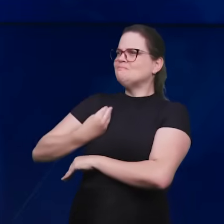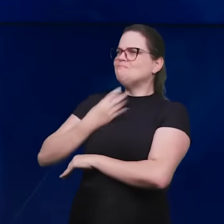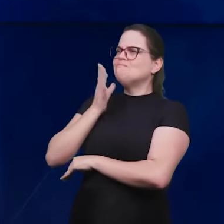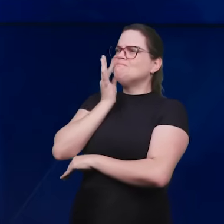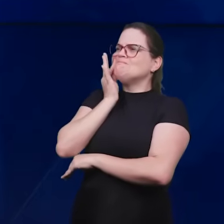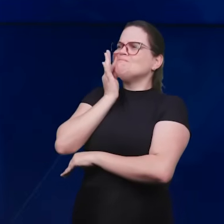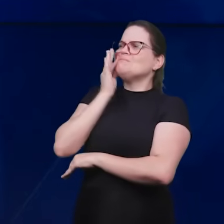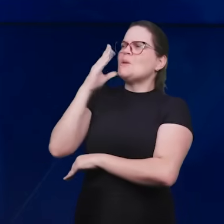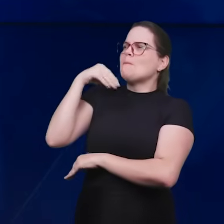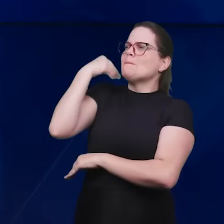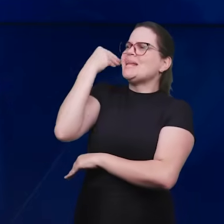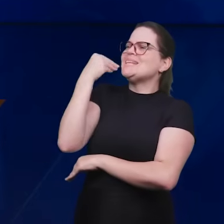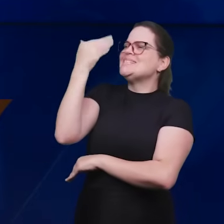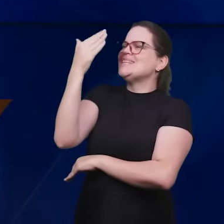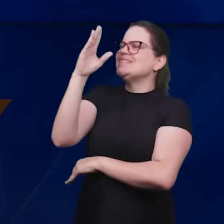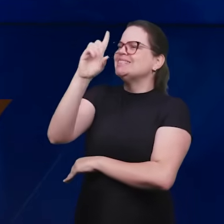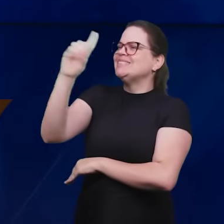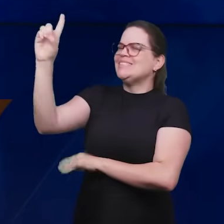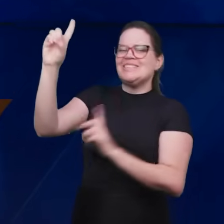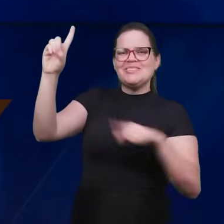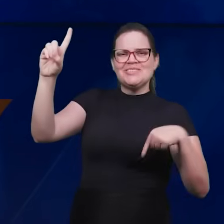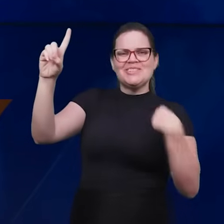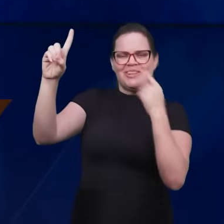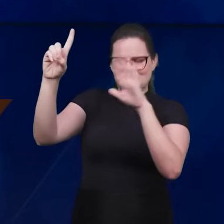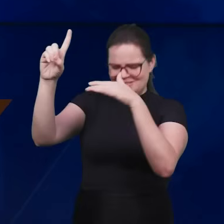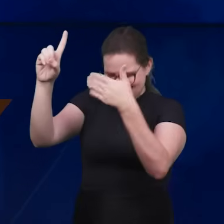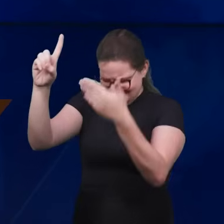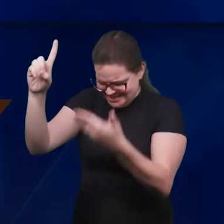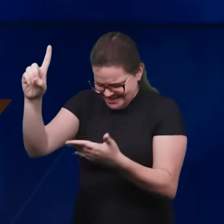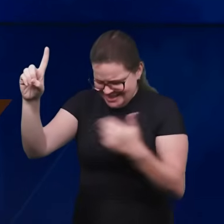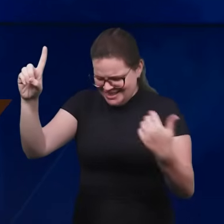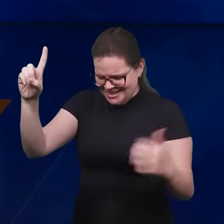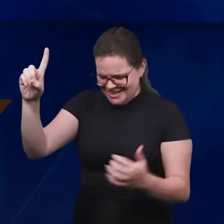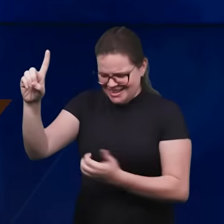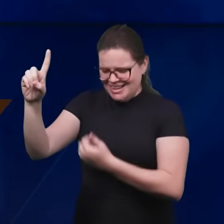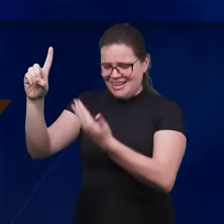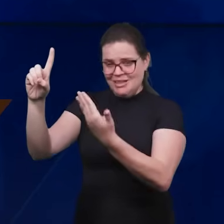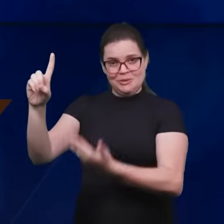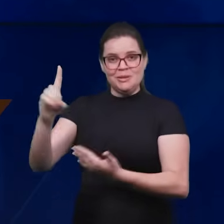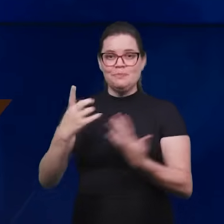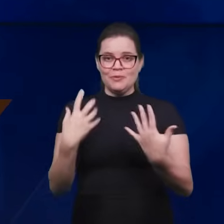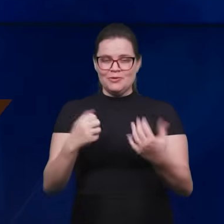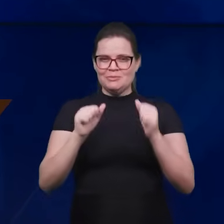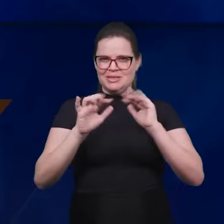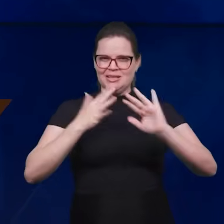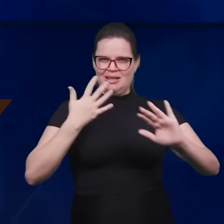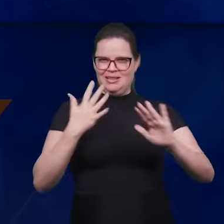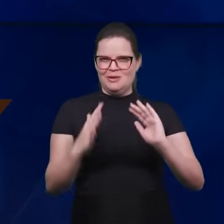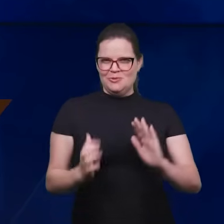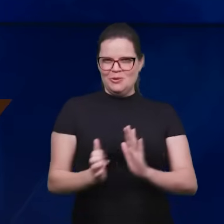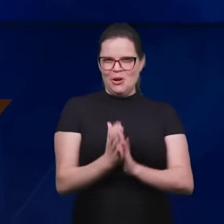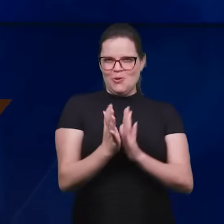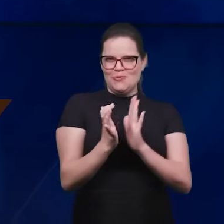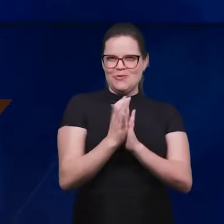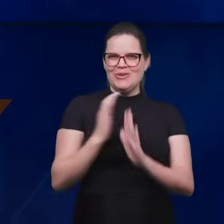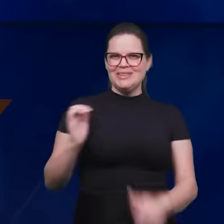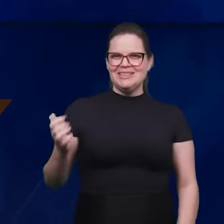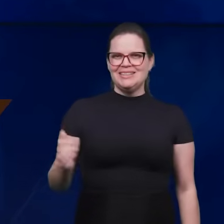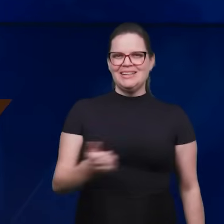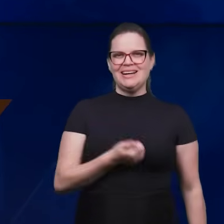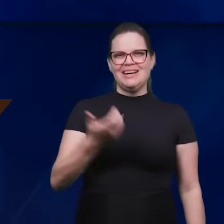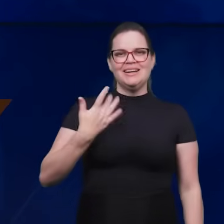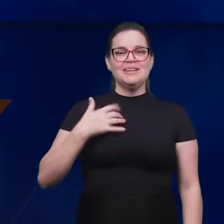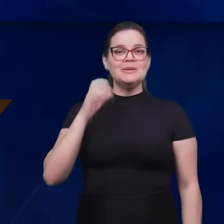e ali adoraremos para sempre. Vamos cantar neste momento, parar um instante e adorar o Senhor com o